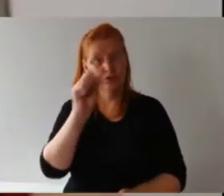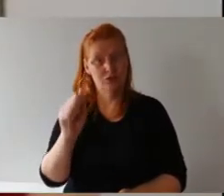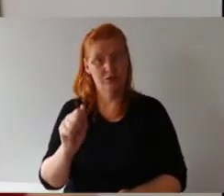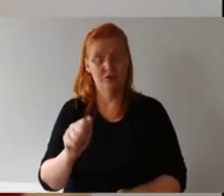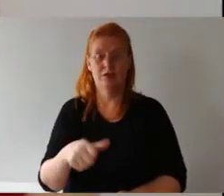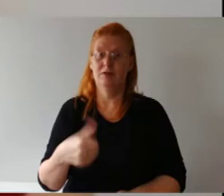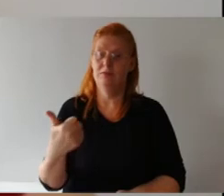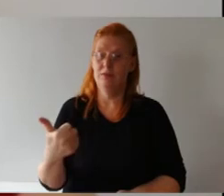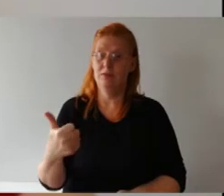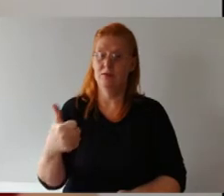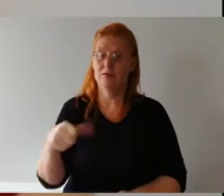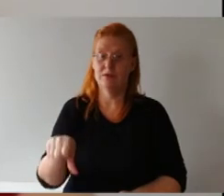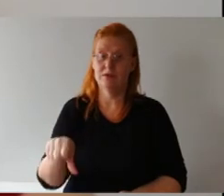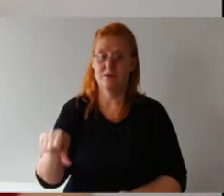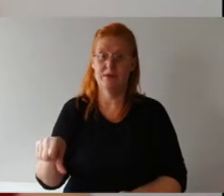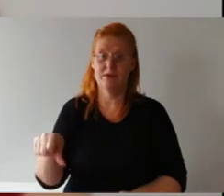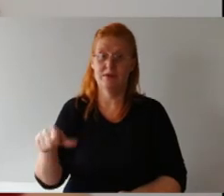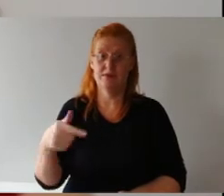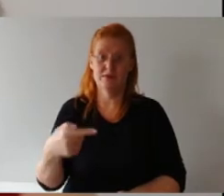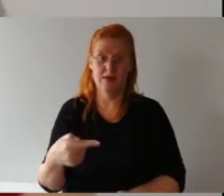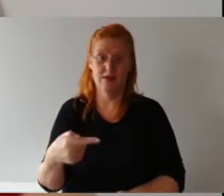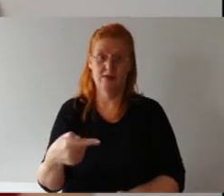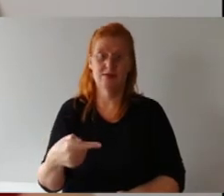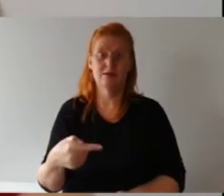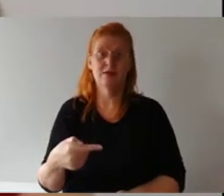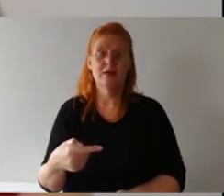No dia 16 de novembro de